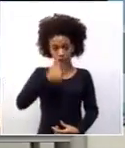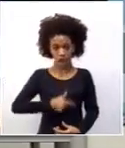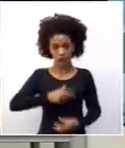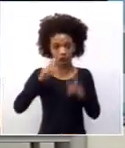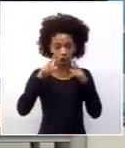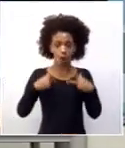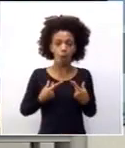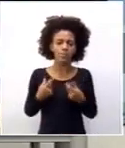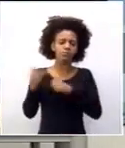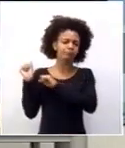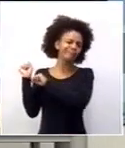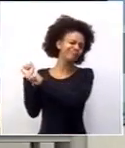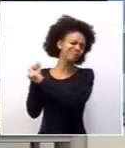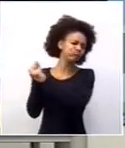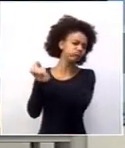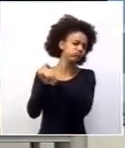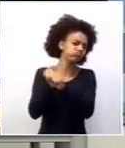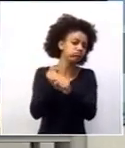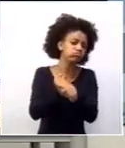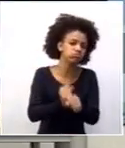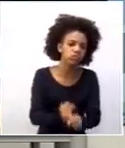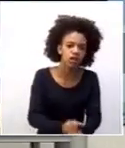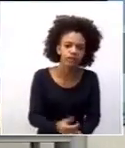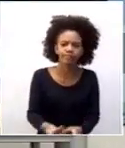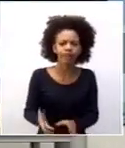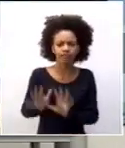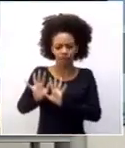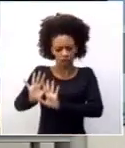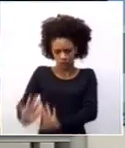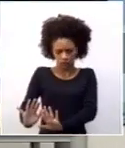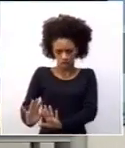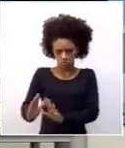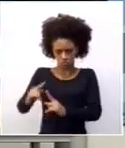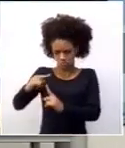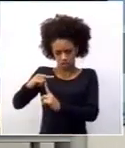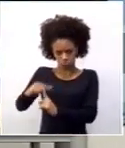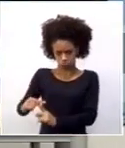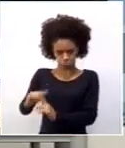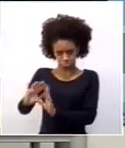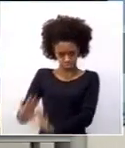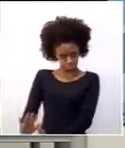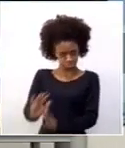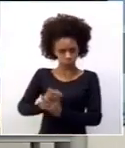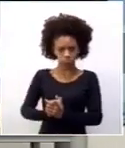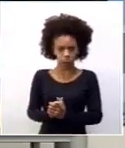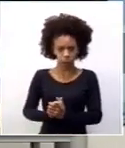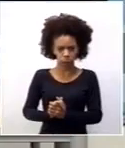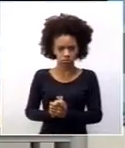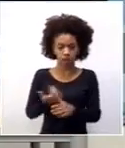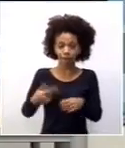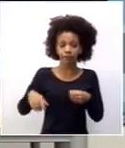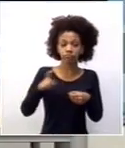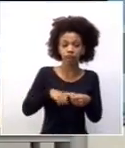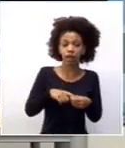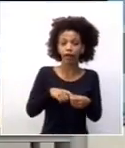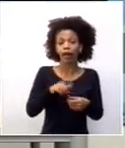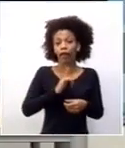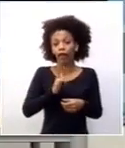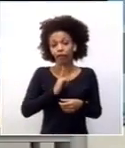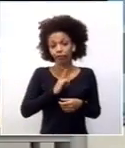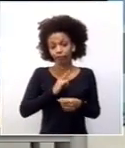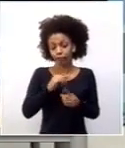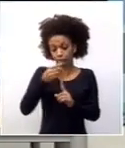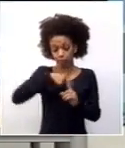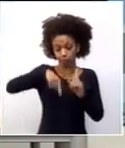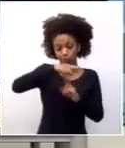duração extensa, né? Ele vai ficar lá por um bom tempo, até o faraó voltar. Tem múmia esperando o faraó até hoje.